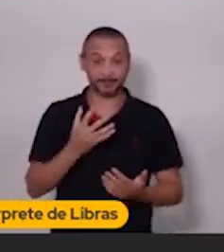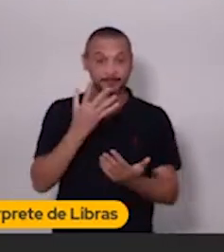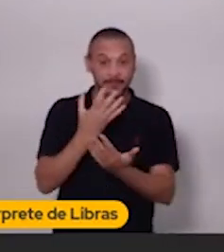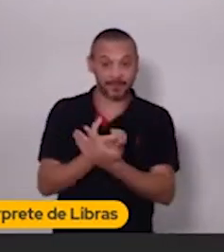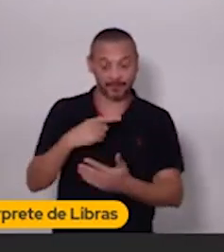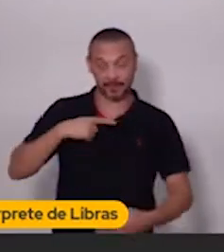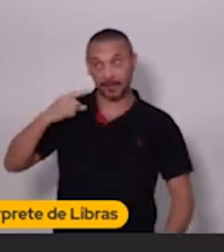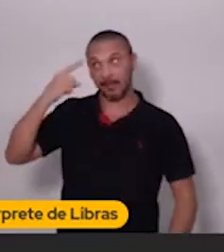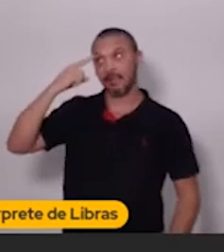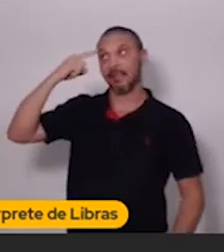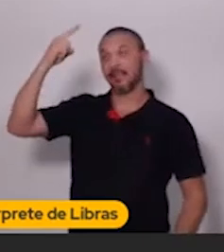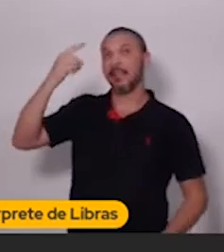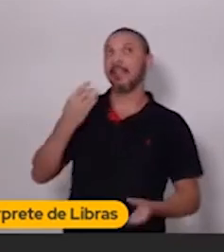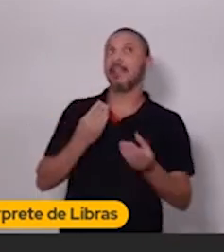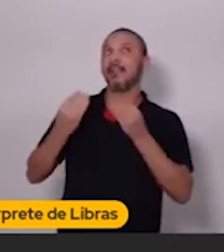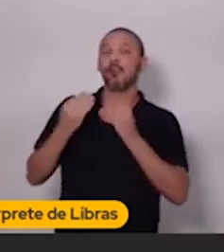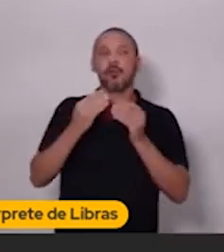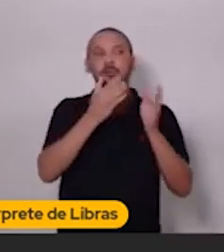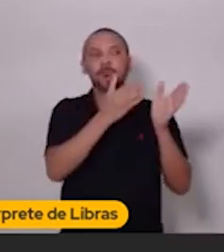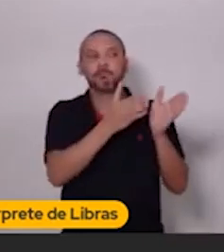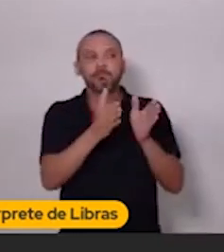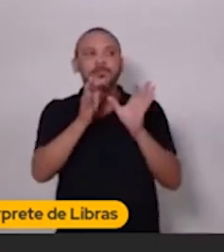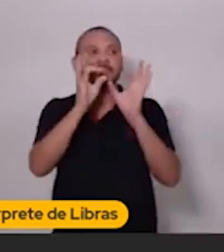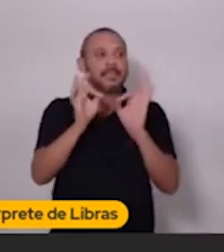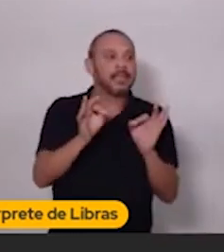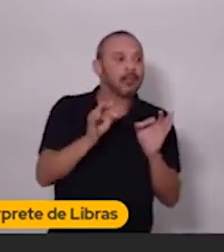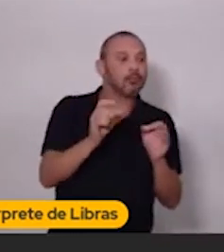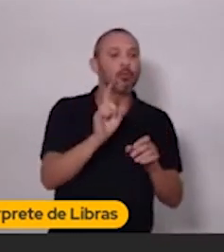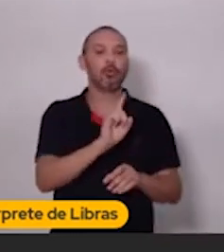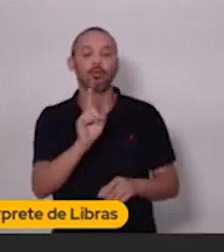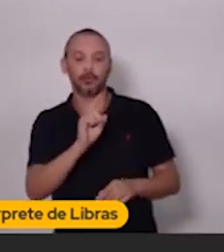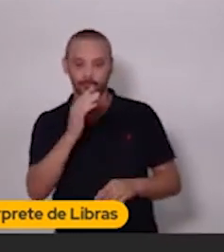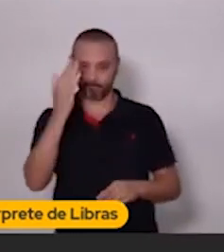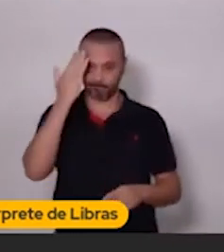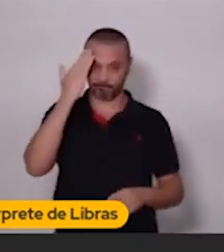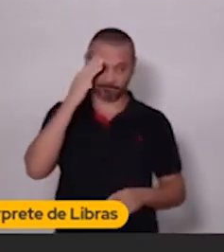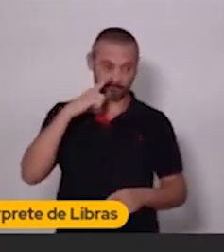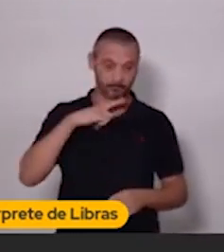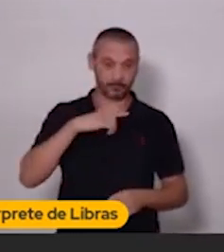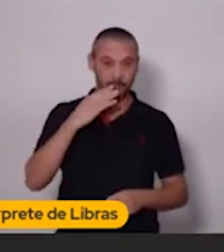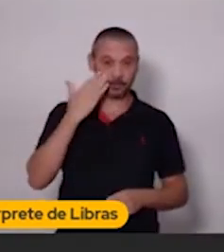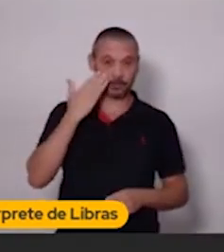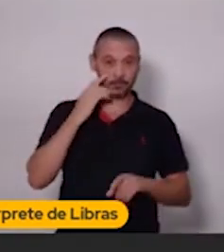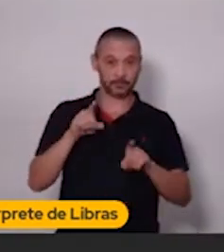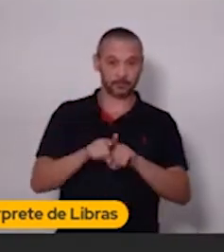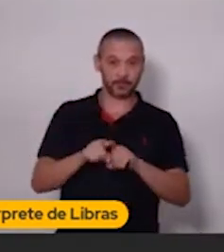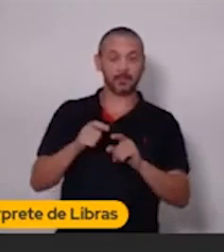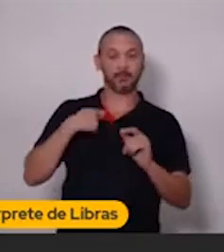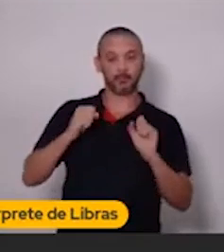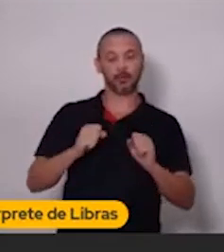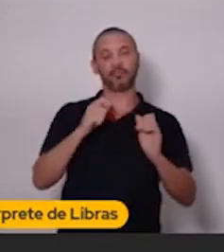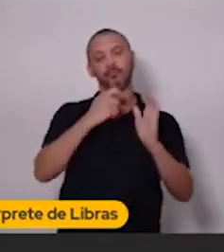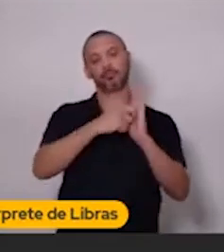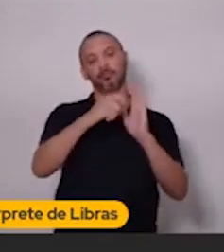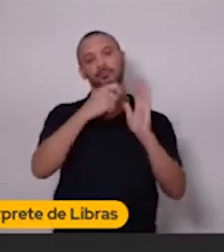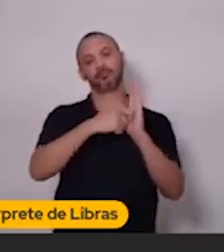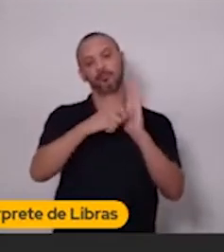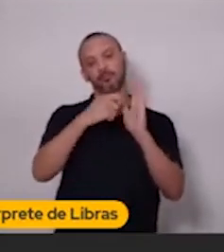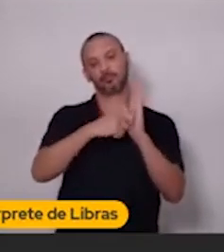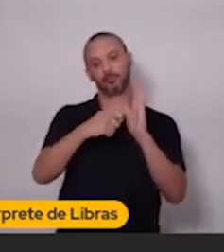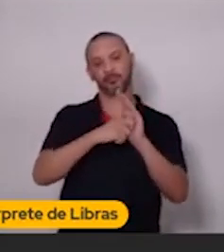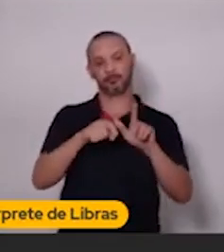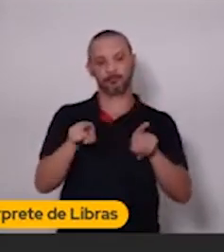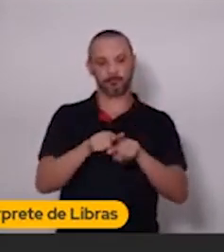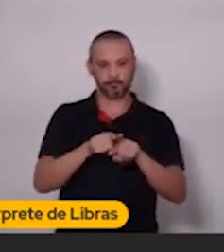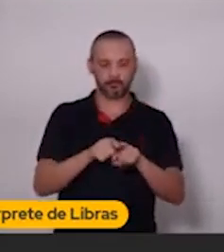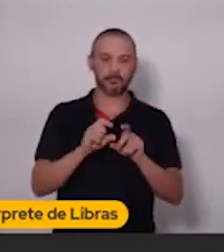ali de quais takes funcionaram e quais takes não funcionaram. E aí a gente pode ir anotando isso. A gente pode